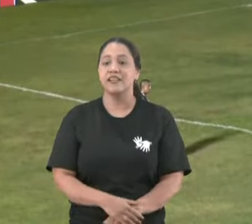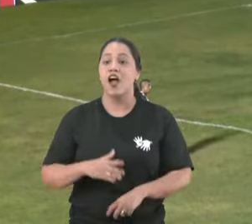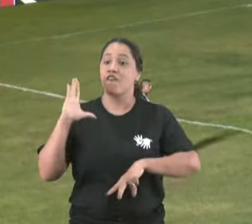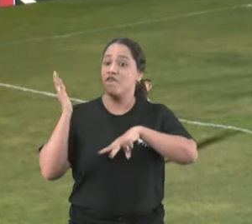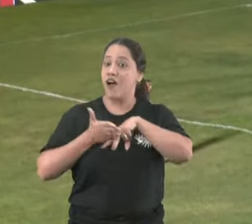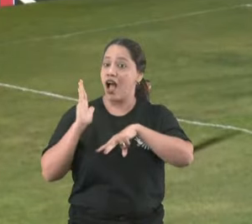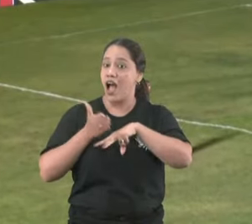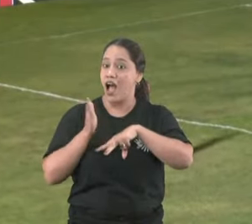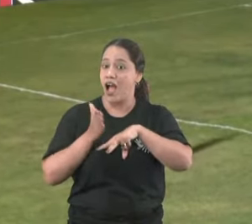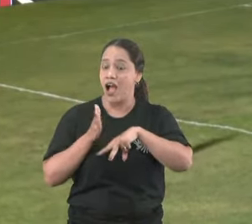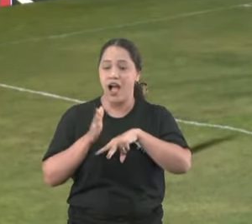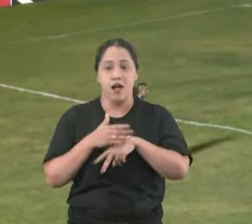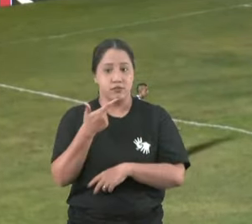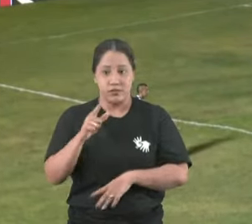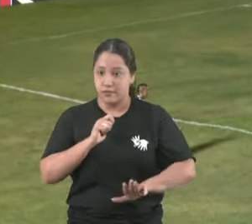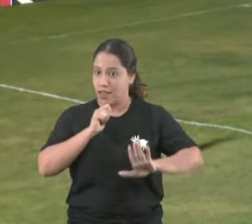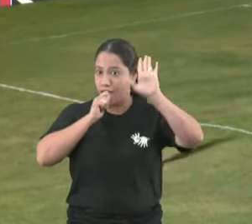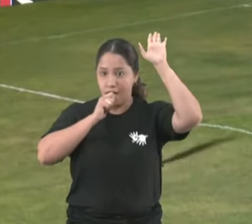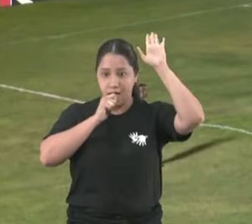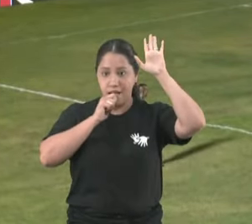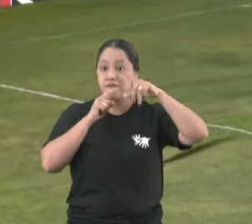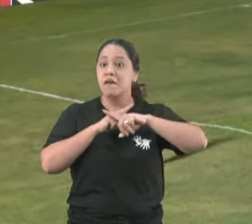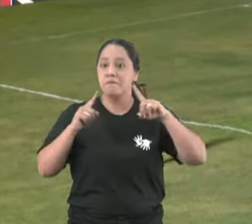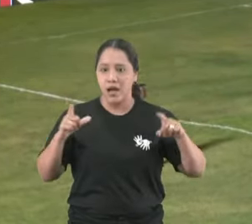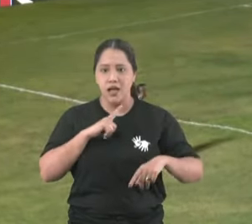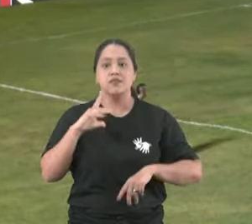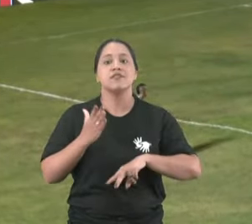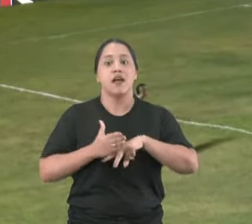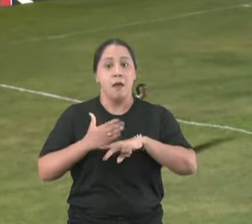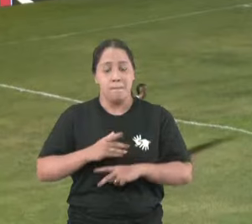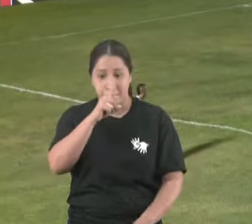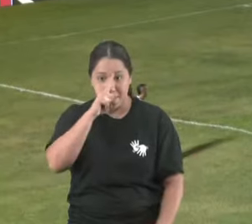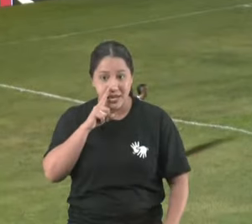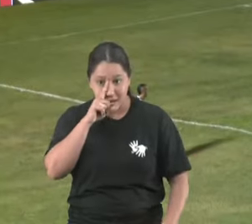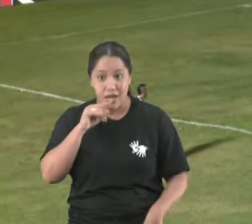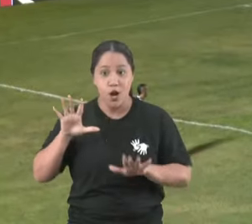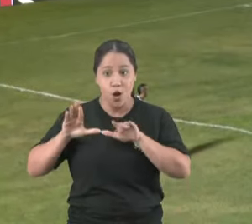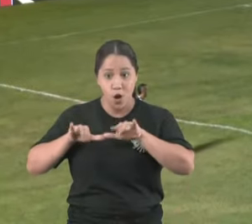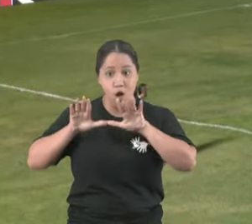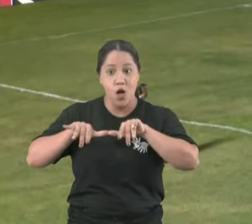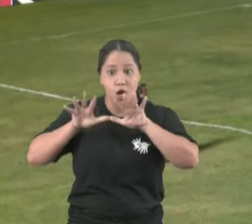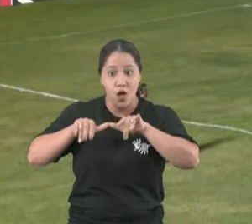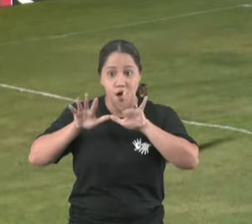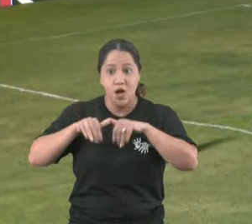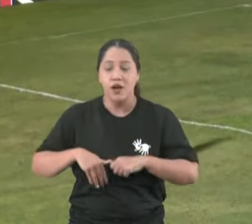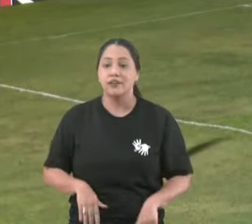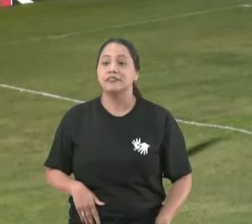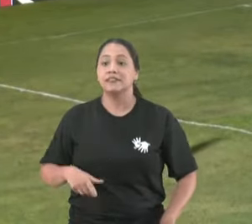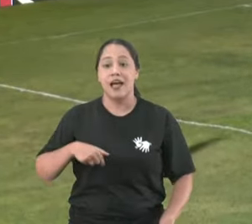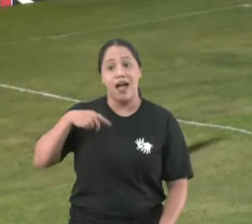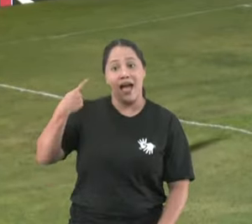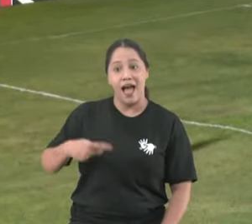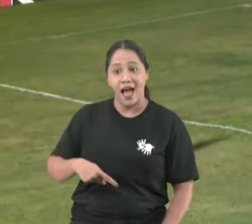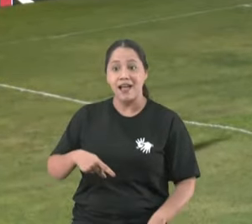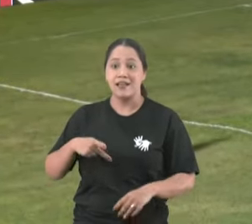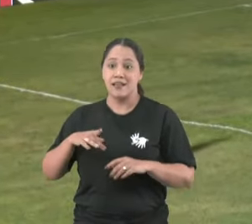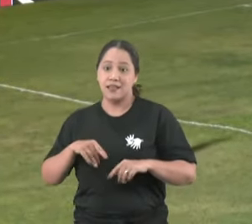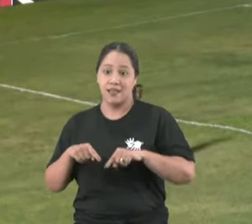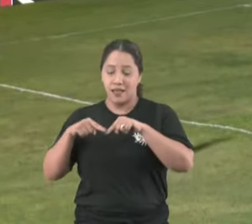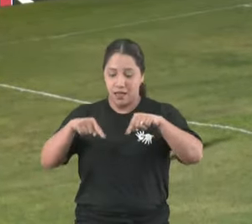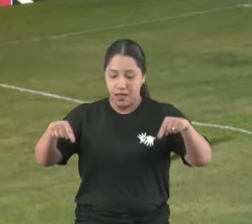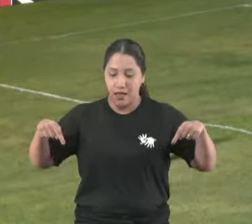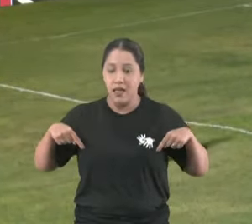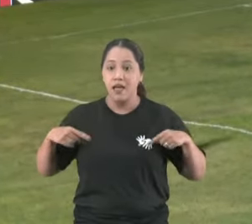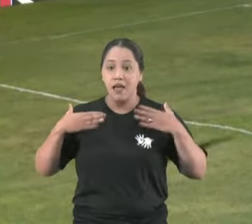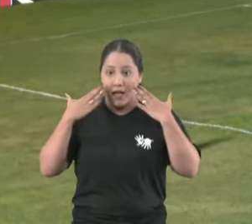Falta. Não teve cartão para o Simon, mas tem falta perigosa para o time do Asa. Aqui no bico da grande área, próximo do